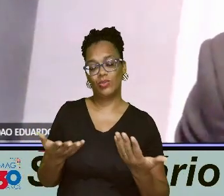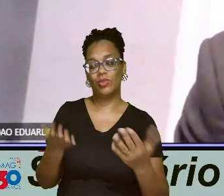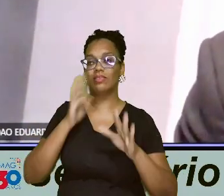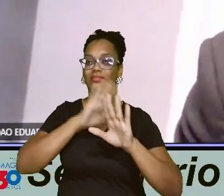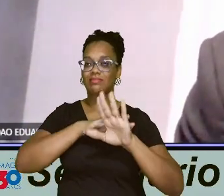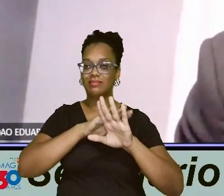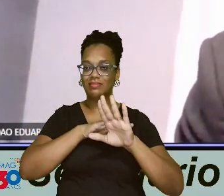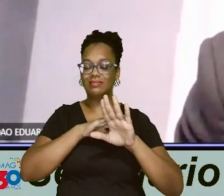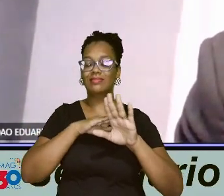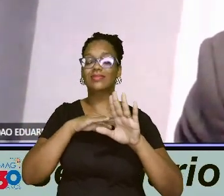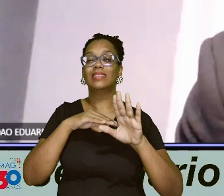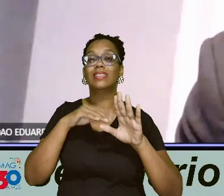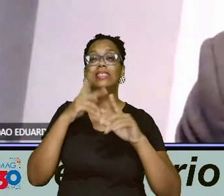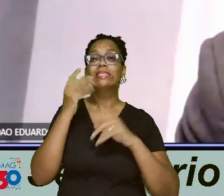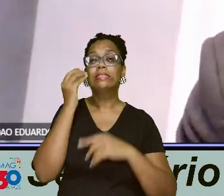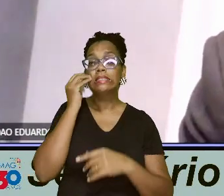procura